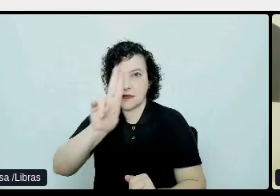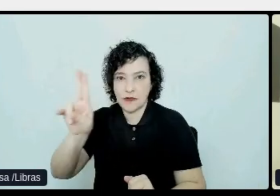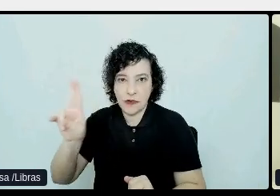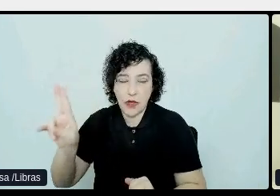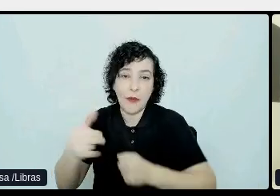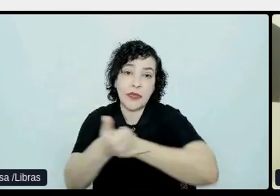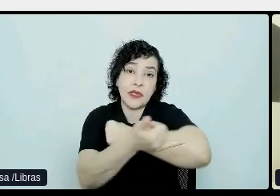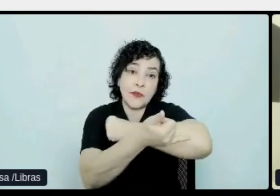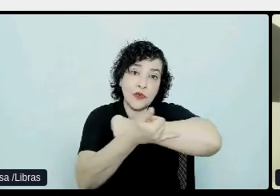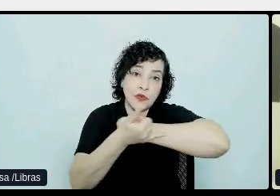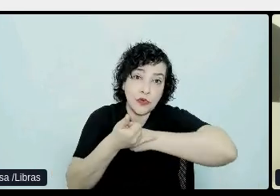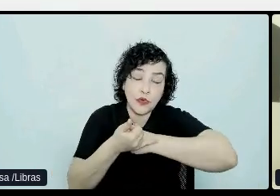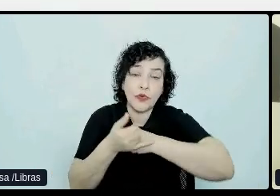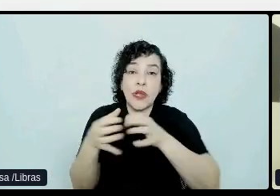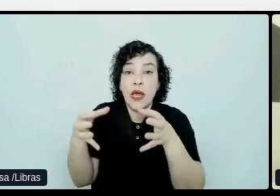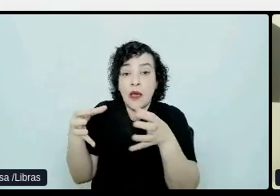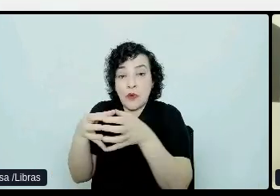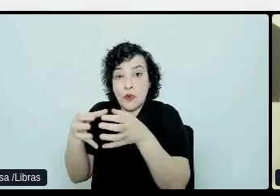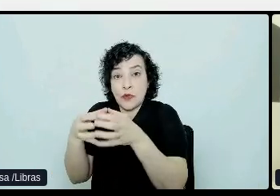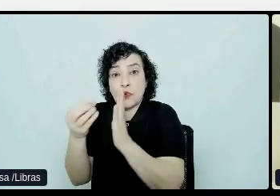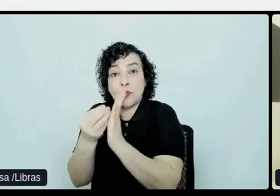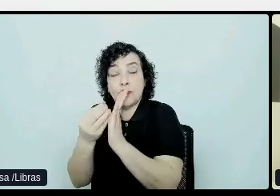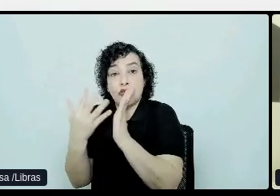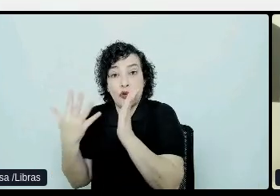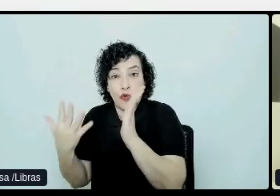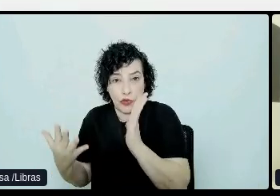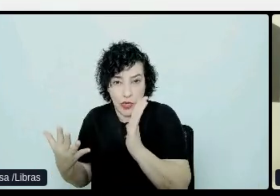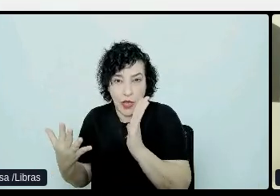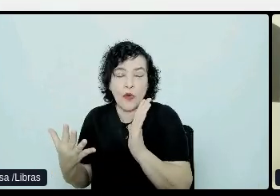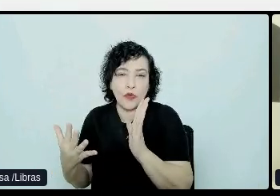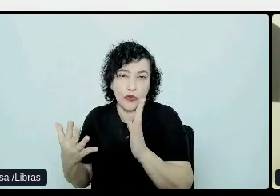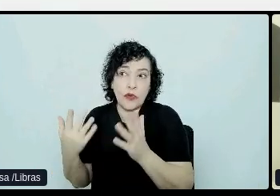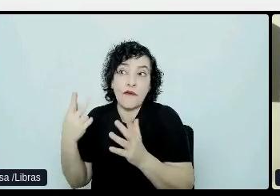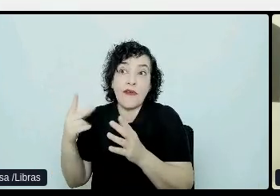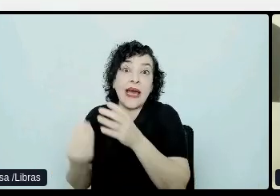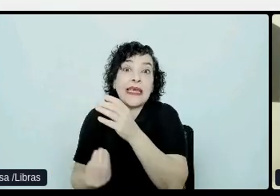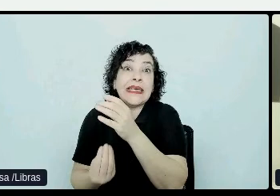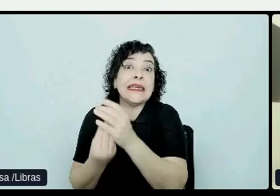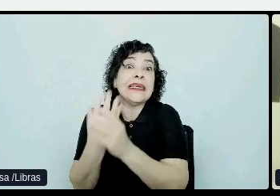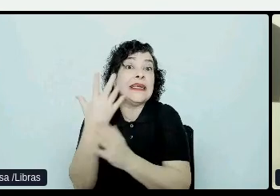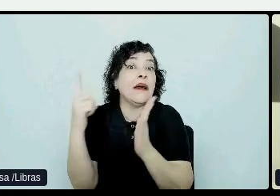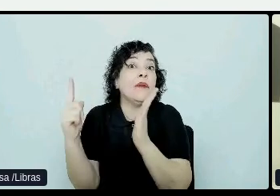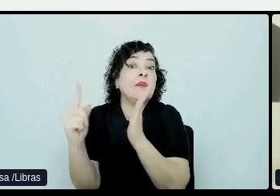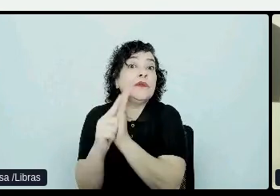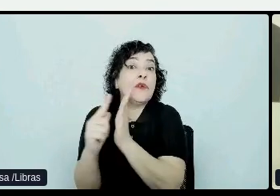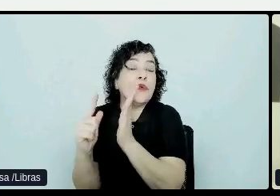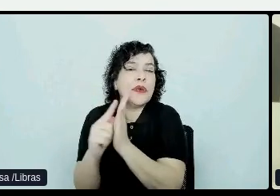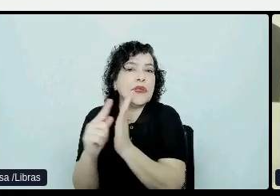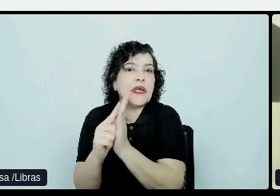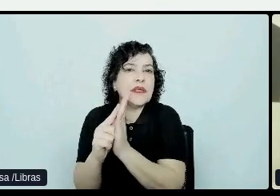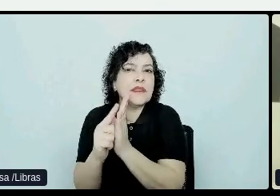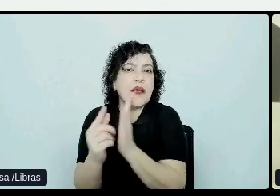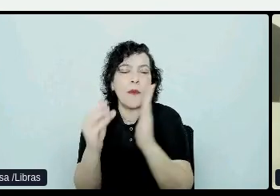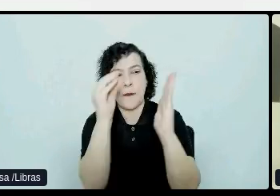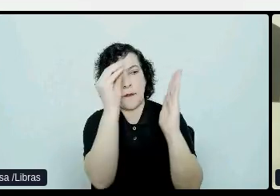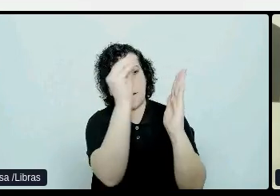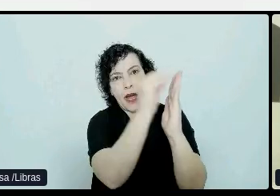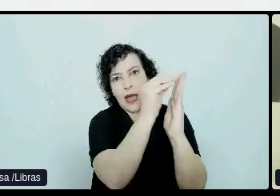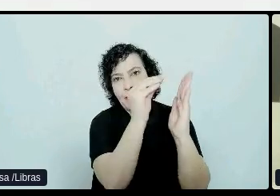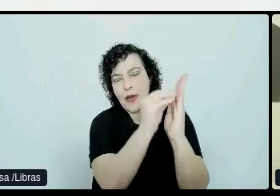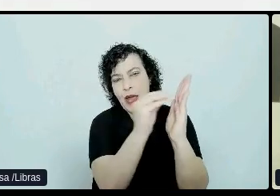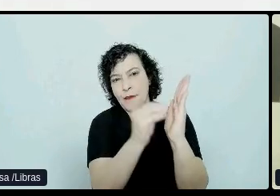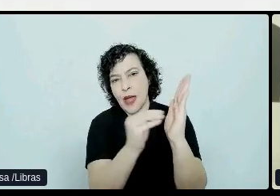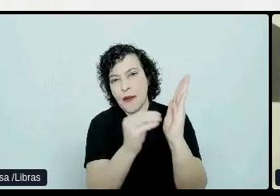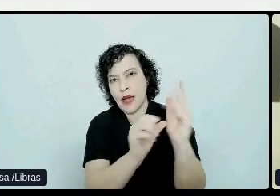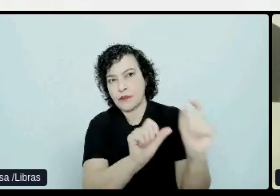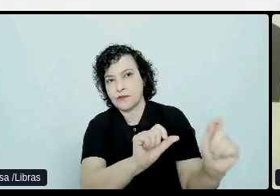estrutura, né, o time de conteúdo e system vai criar uma documentação de como que a gente nomeia, né, as nossas